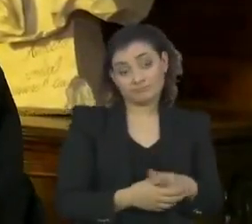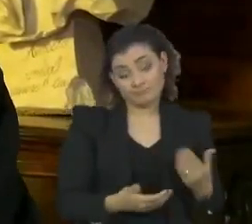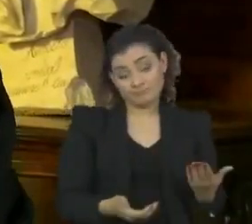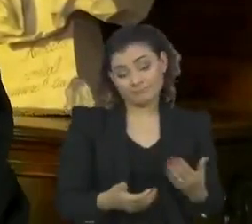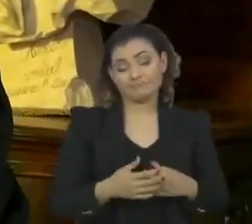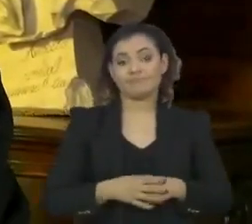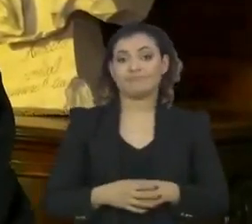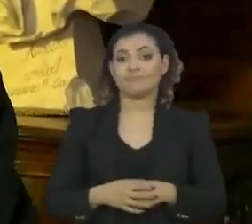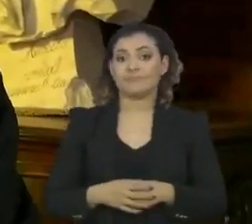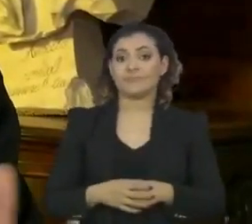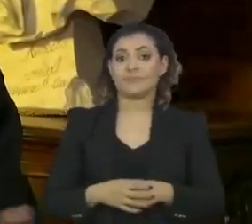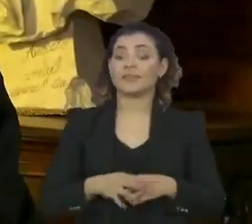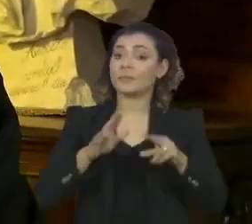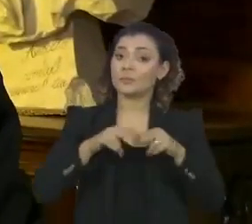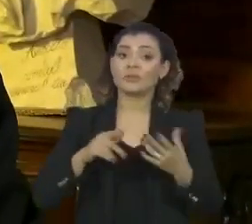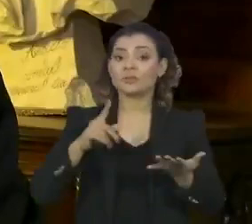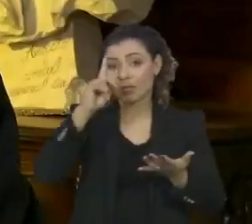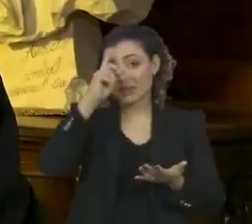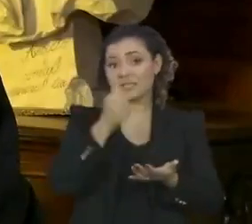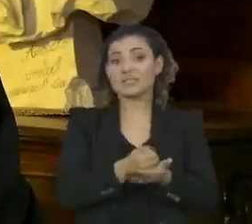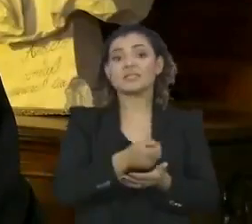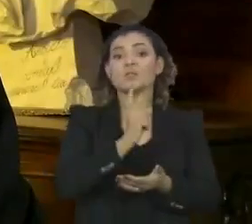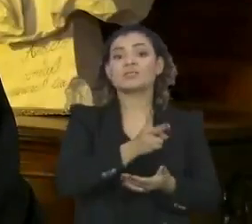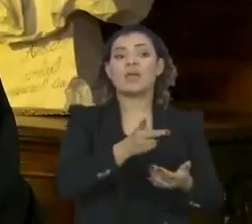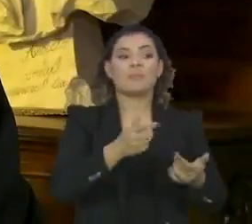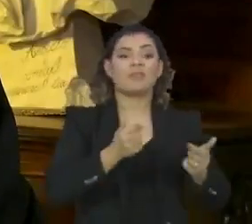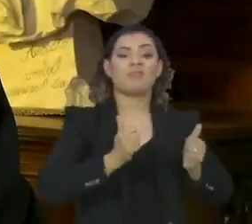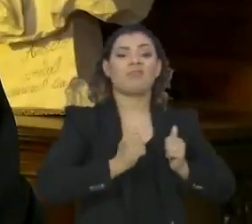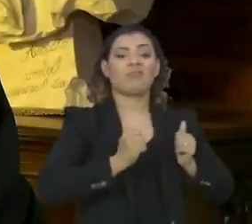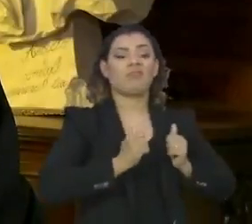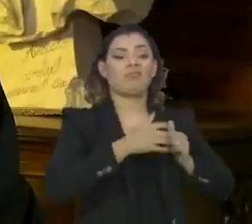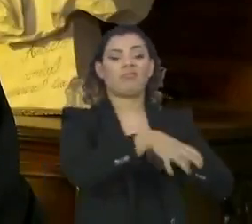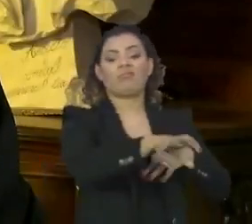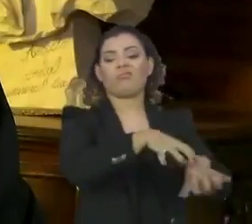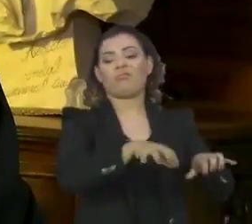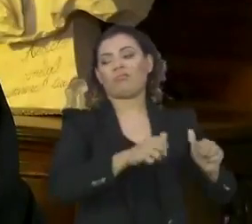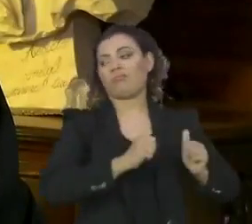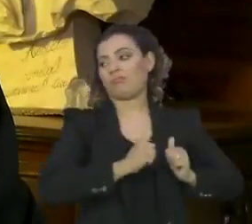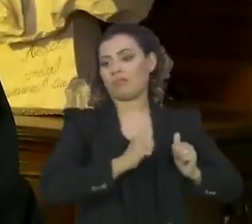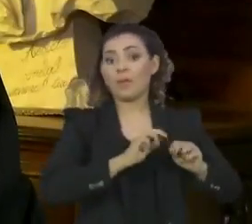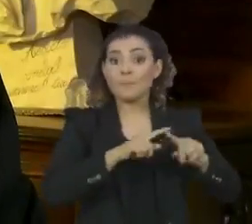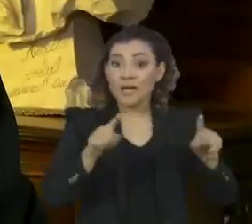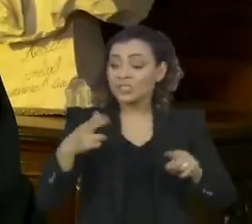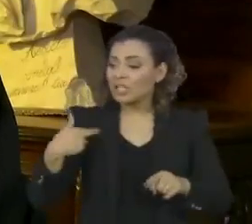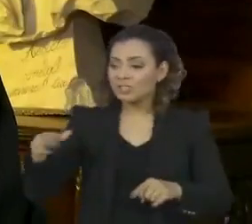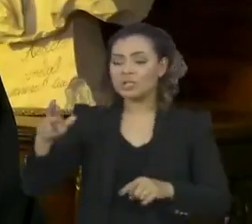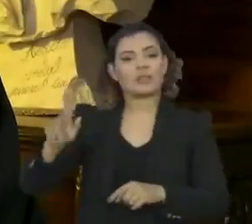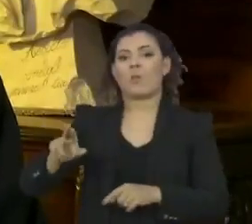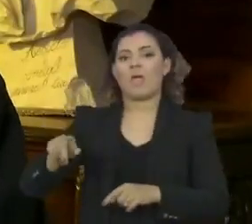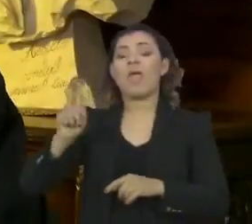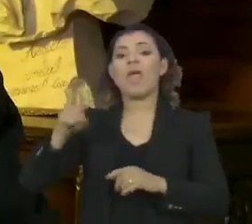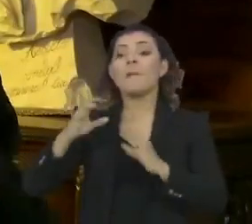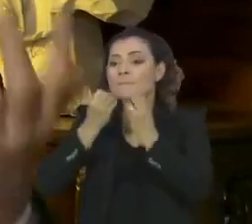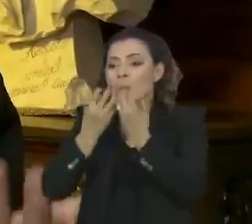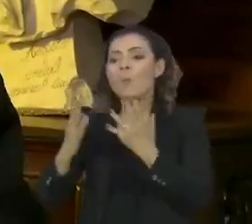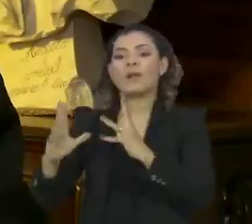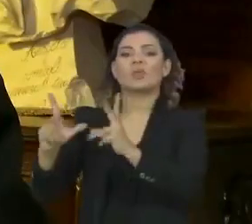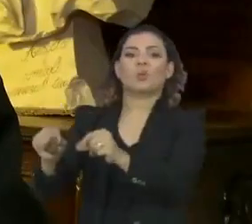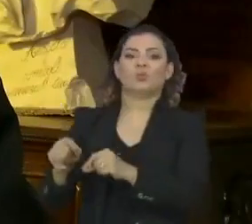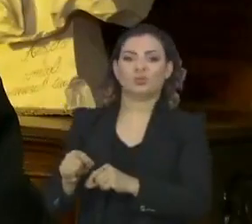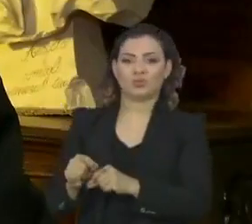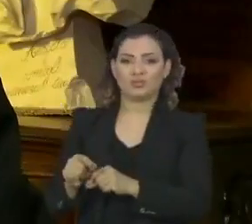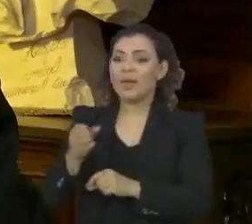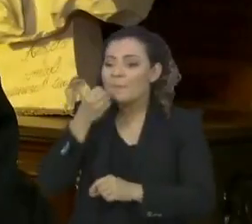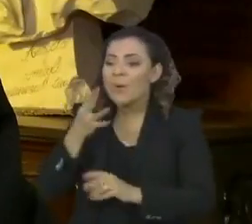questões, e é uma solução sempre parcial. Enquanto a proposta religiosa ela é holística,